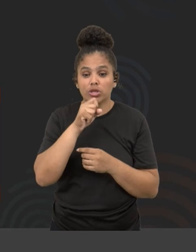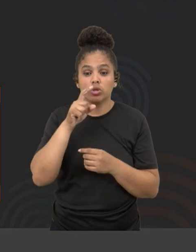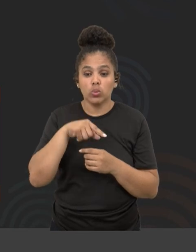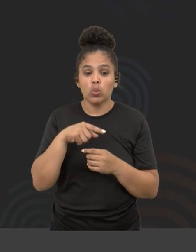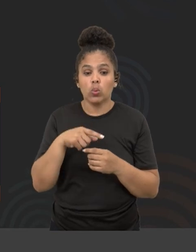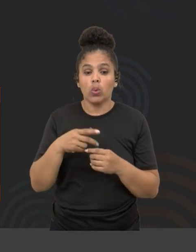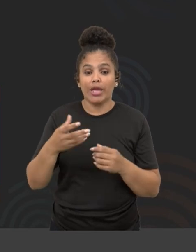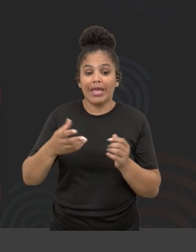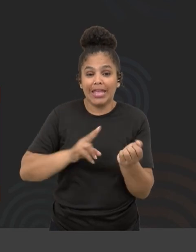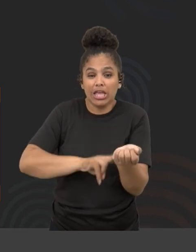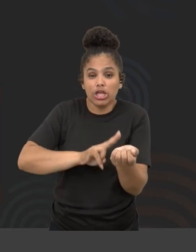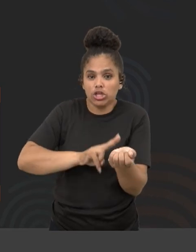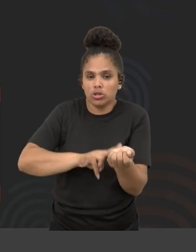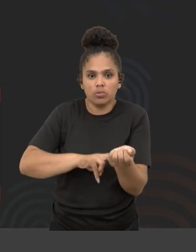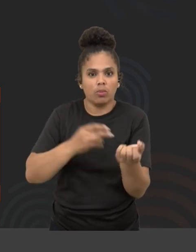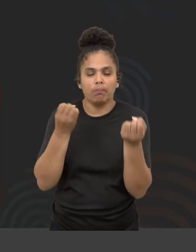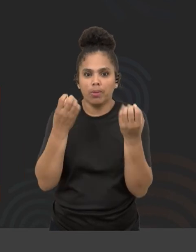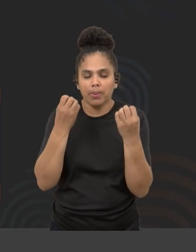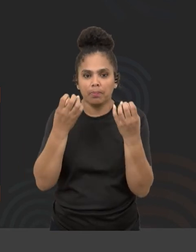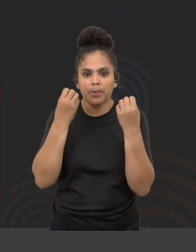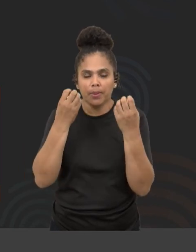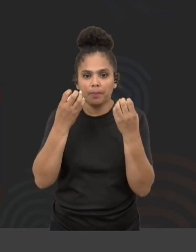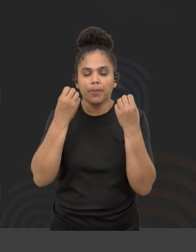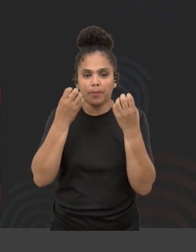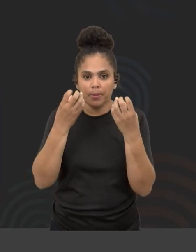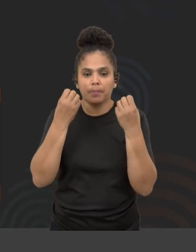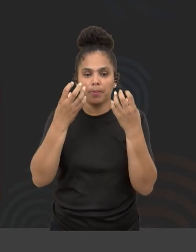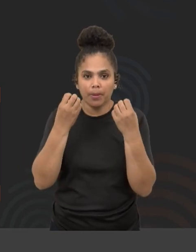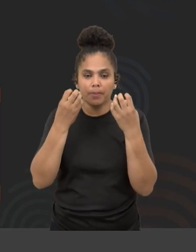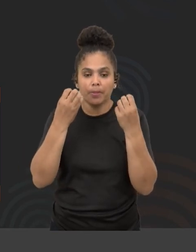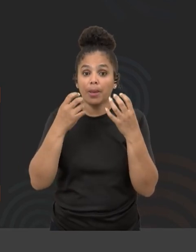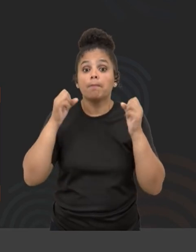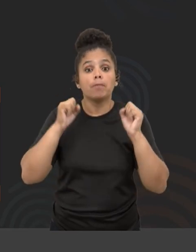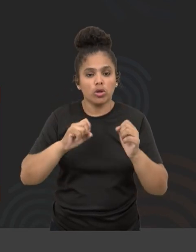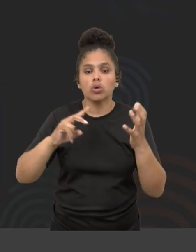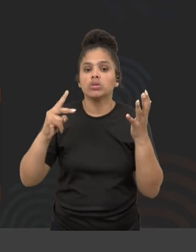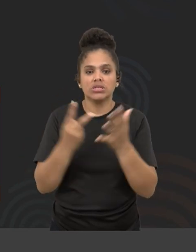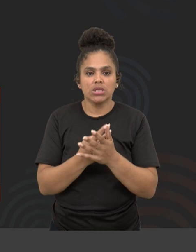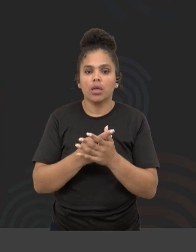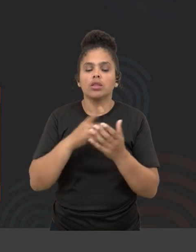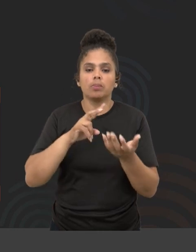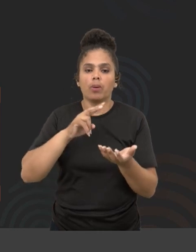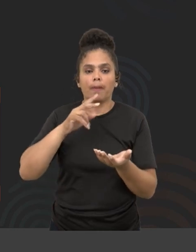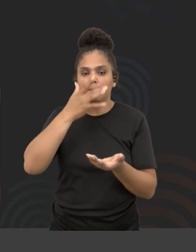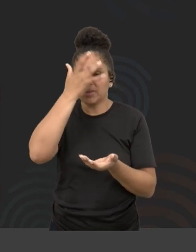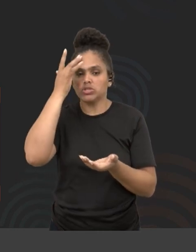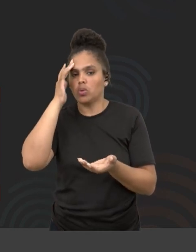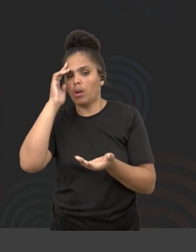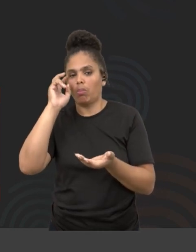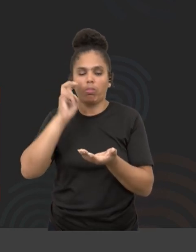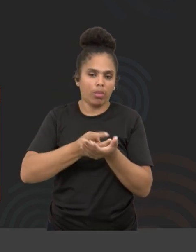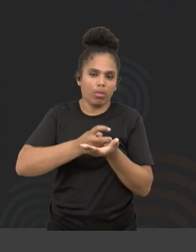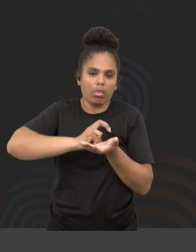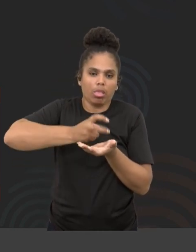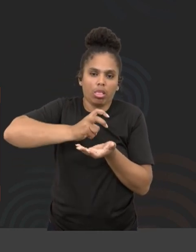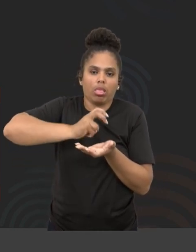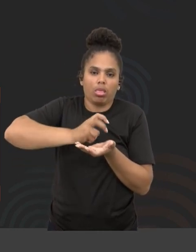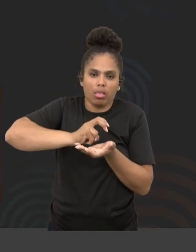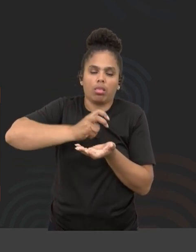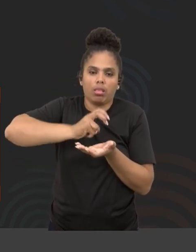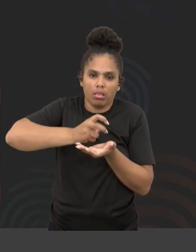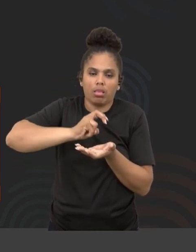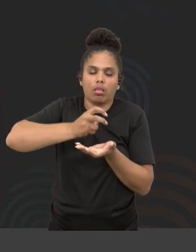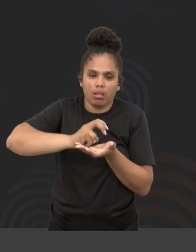ritmo muito frenético, que pode causar, por exemplo, convulsões em pessoas